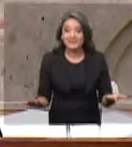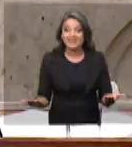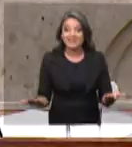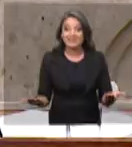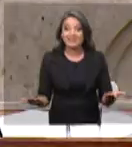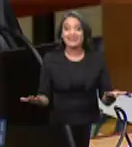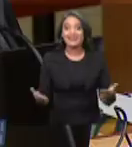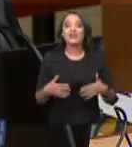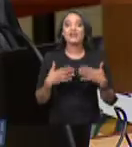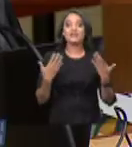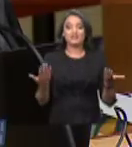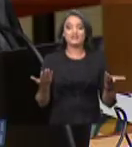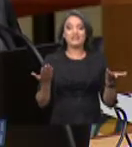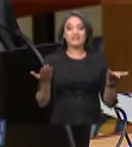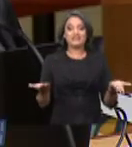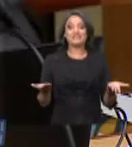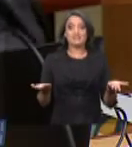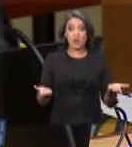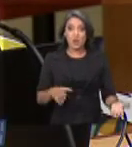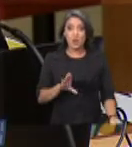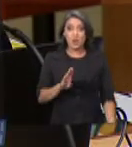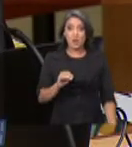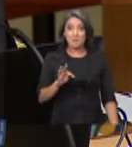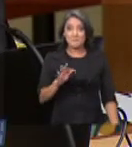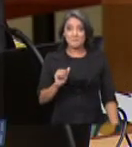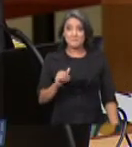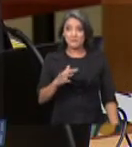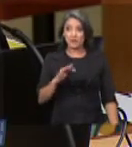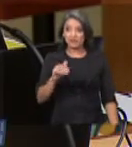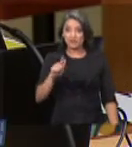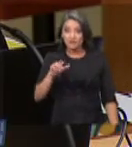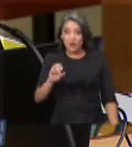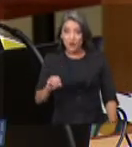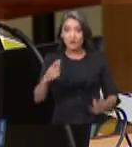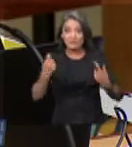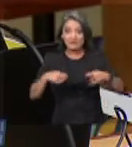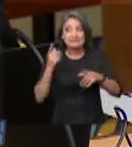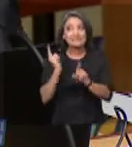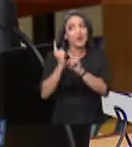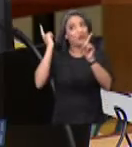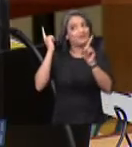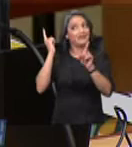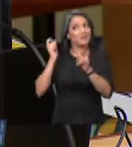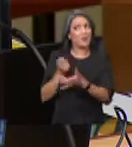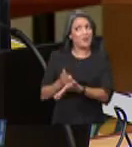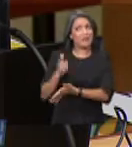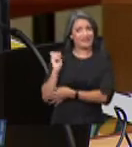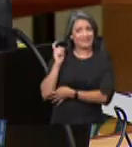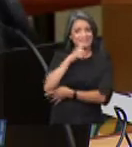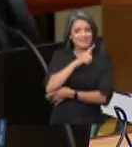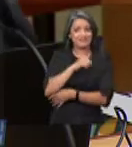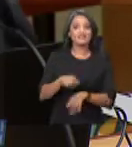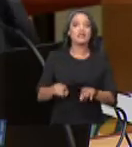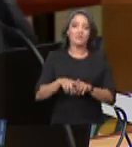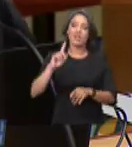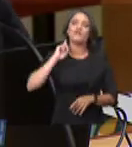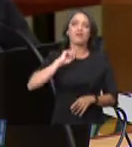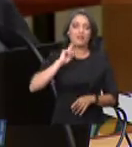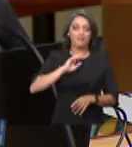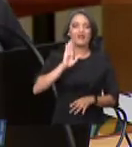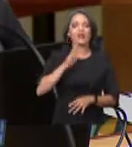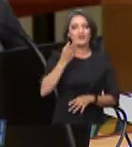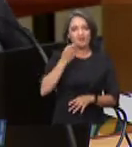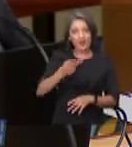Botafogo vai precisar achar onde comprar a camisa do Botafogo Flamengo também e o Ministro